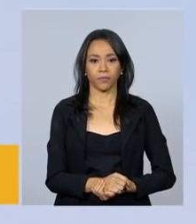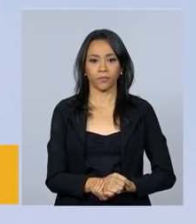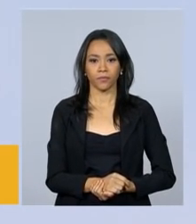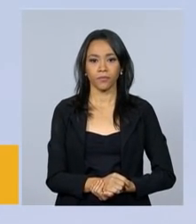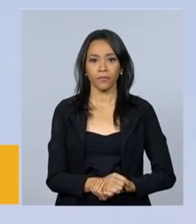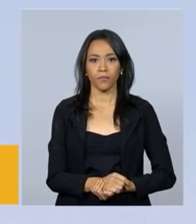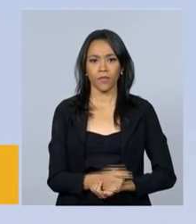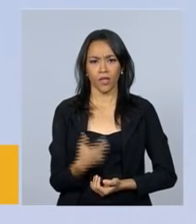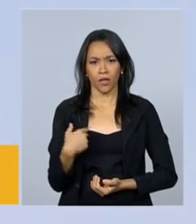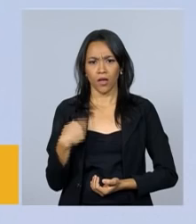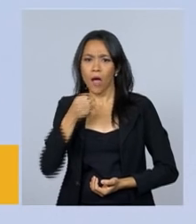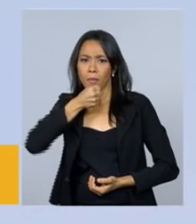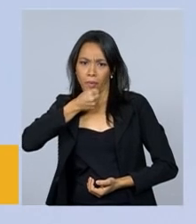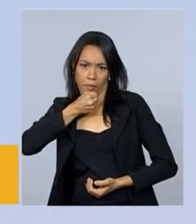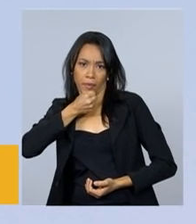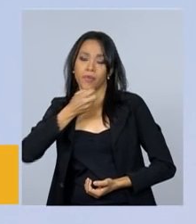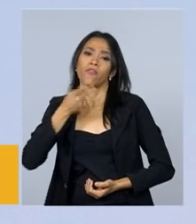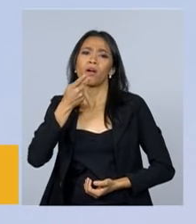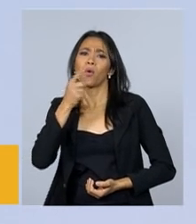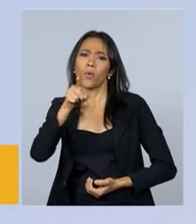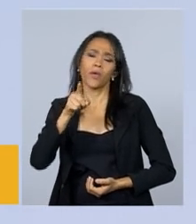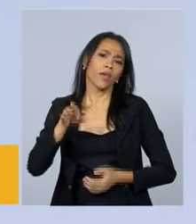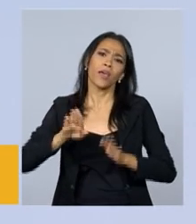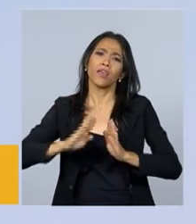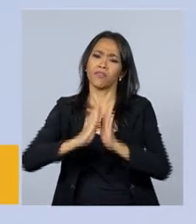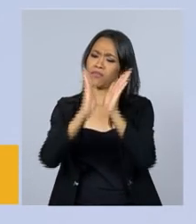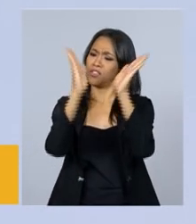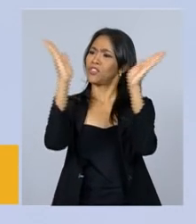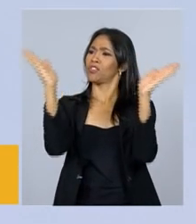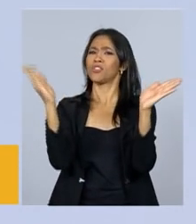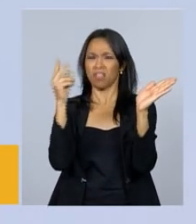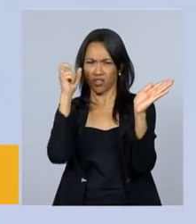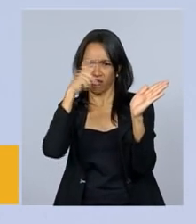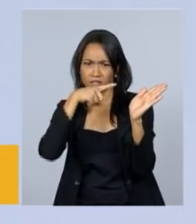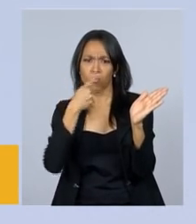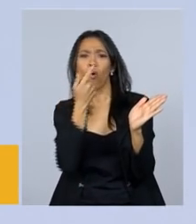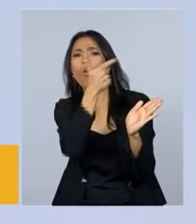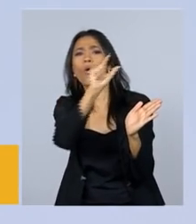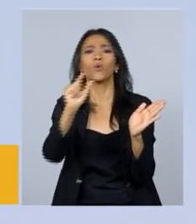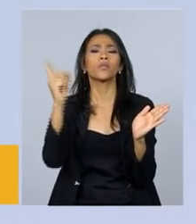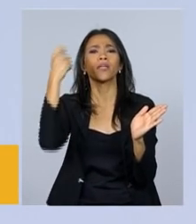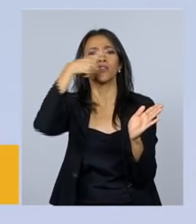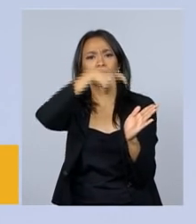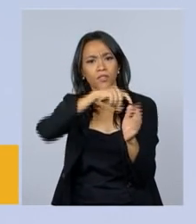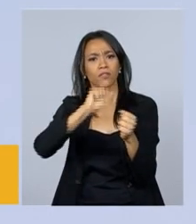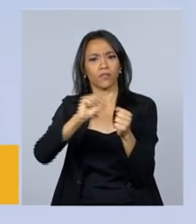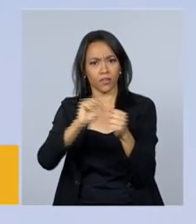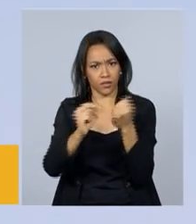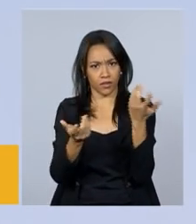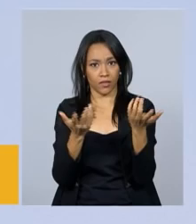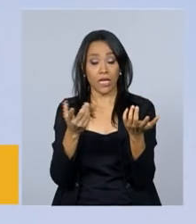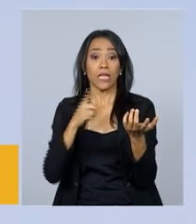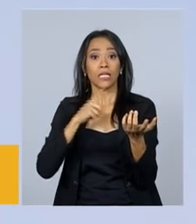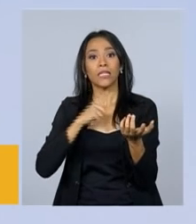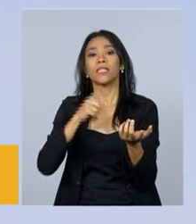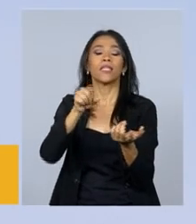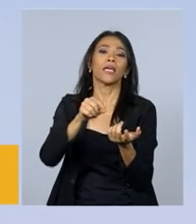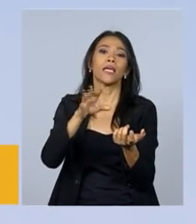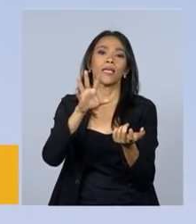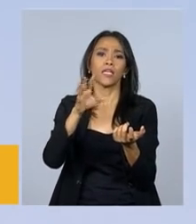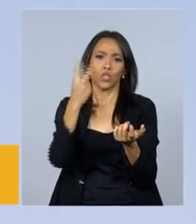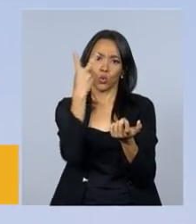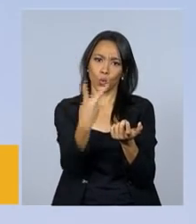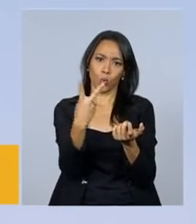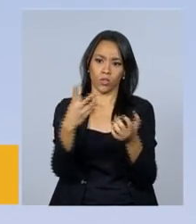O senhor falou daquele posicionamento invertido, é um dos mais difíceis. Qual outro o senhor poderia destacar das acrobacias? Tem panqueca, que são duas aeronaves